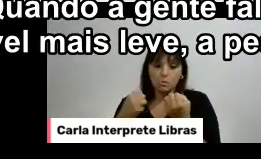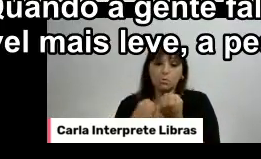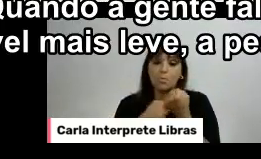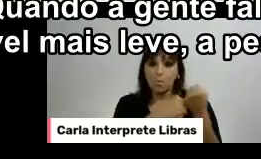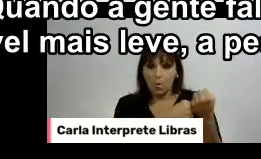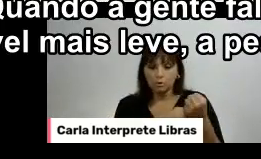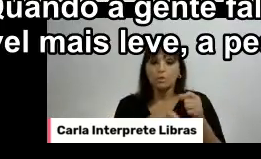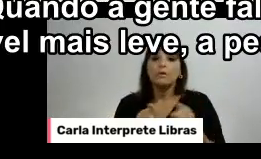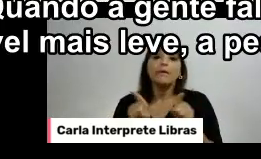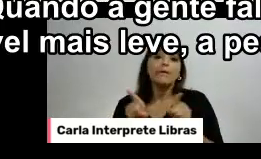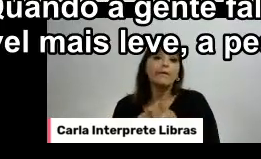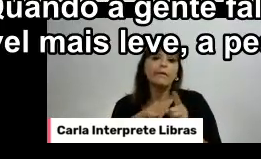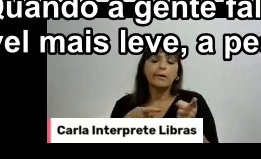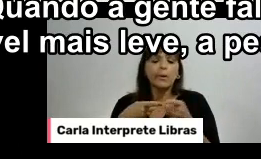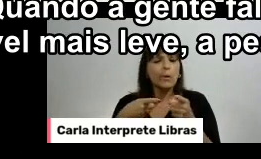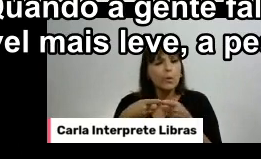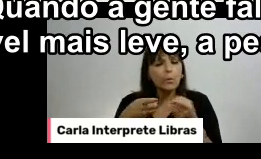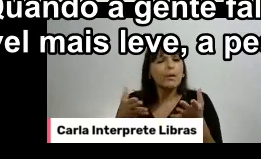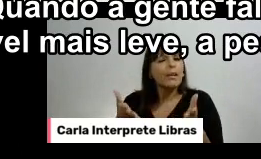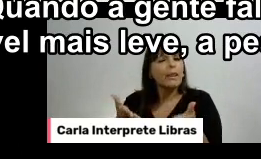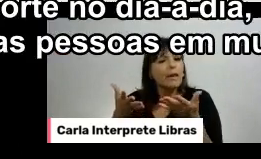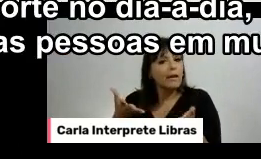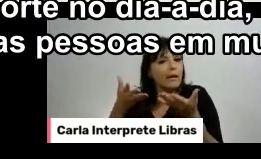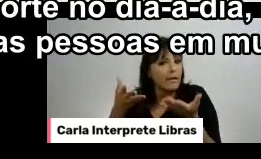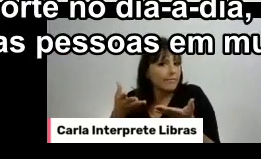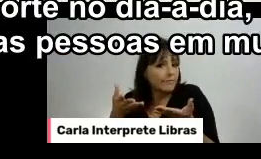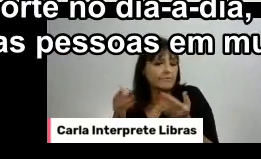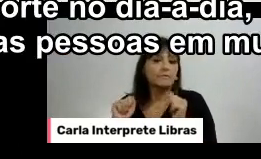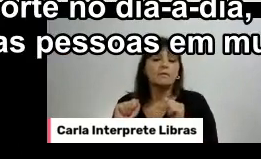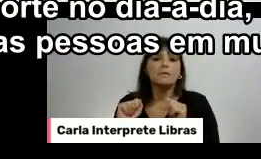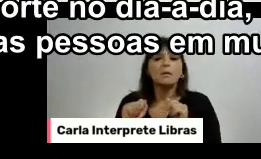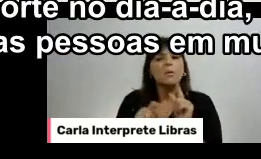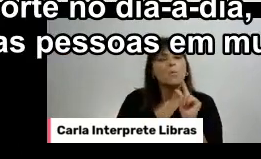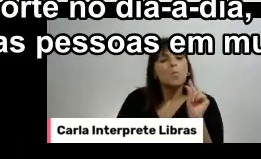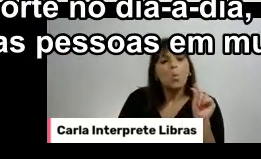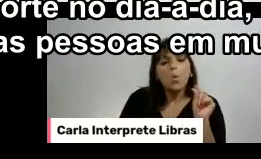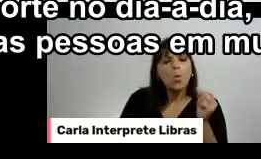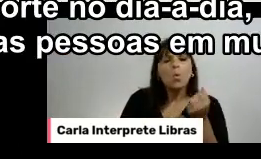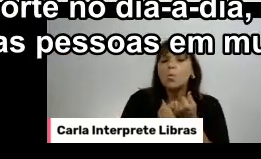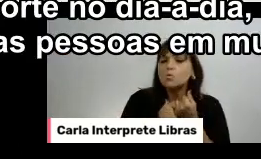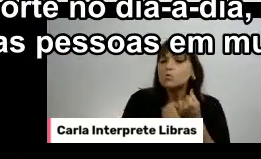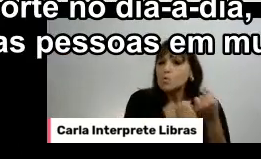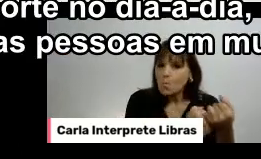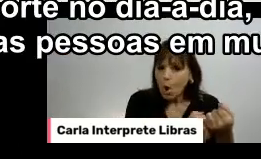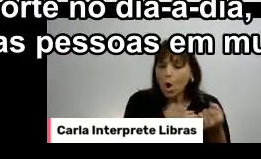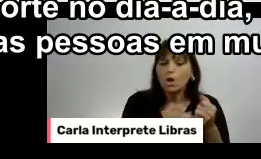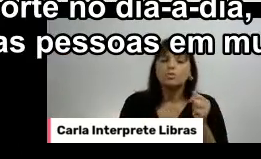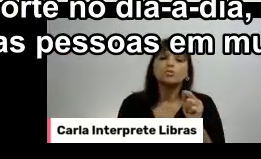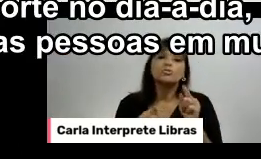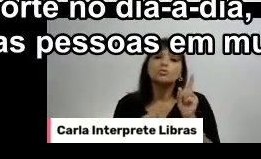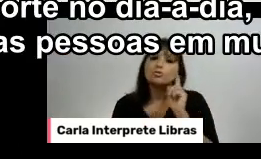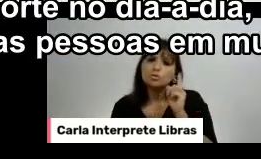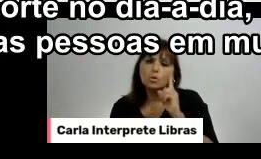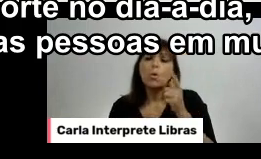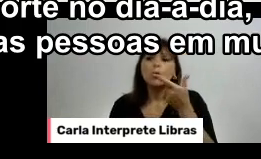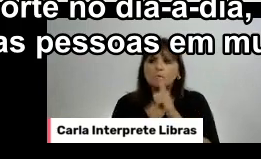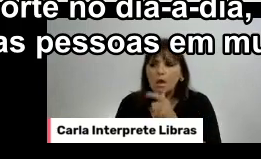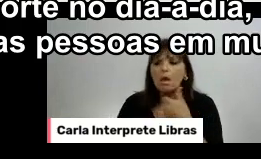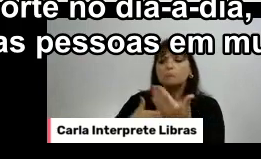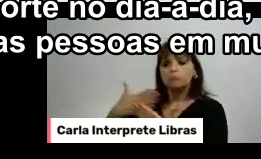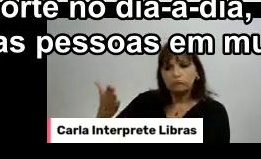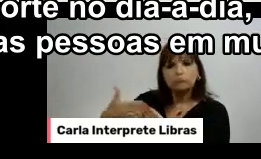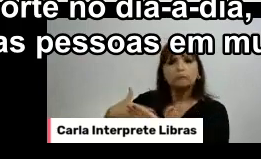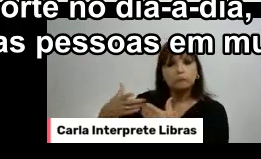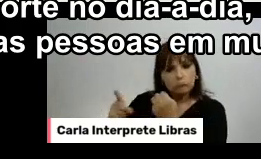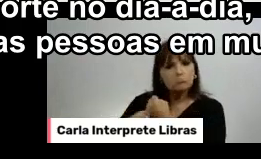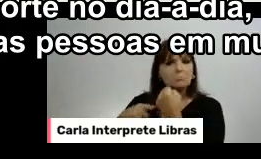ele é um nível mais leve, a pessoa ela precisa de pouco suporte no dia a dia, ela consegue socializar com as pessoas em